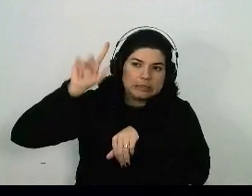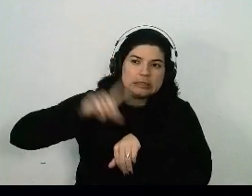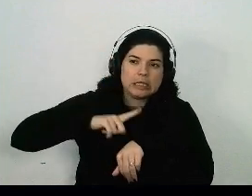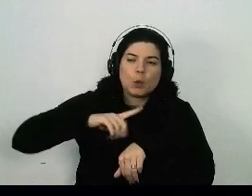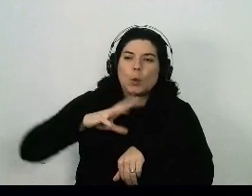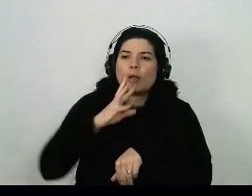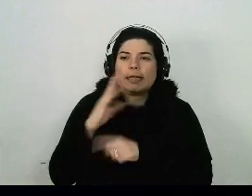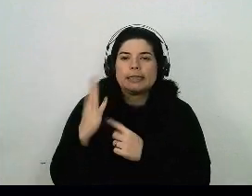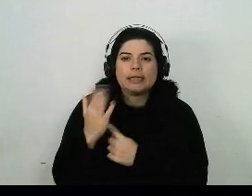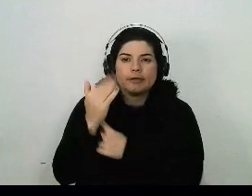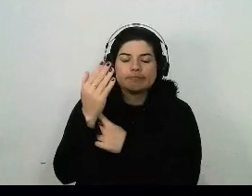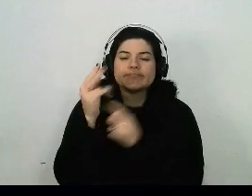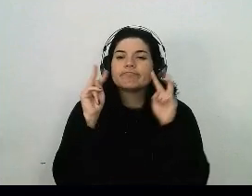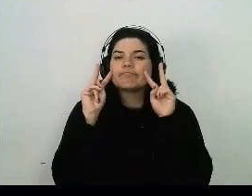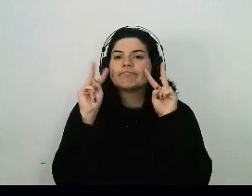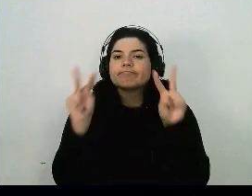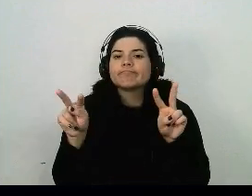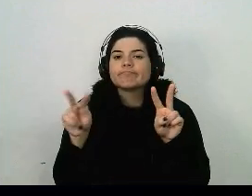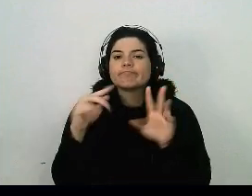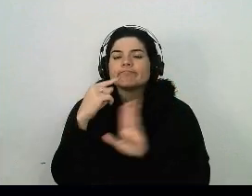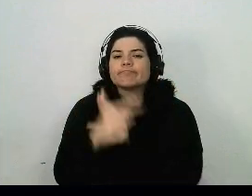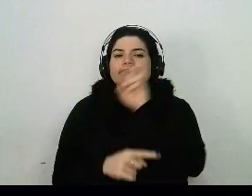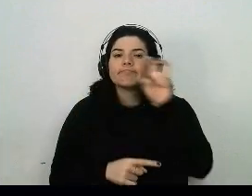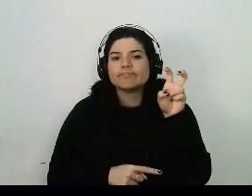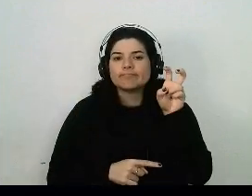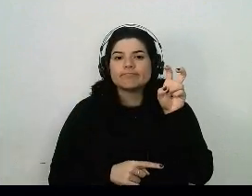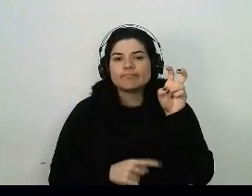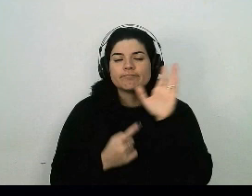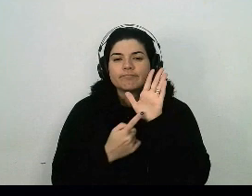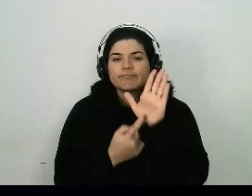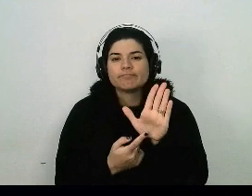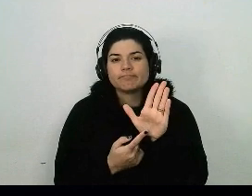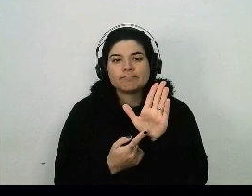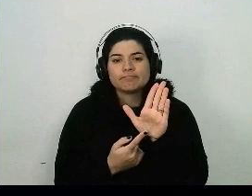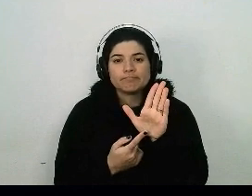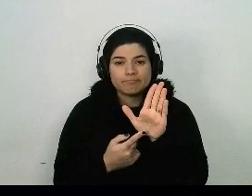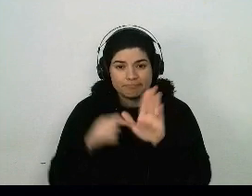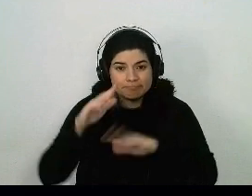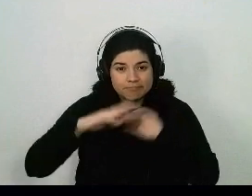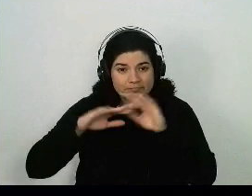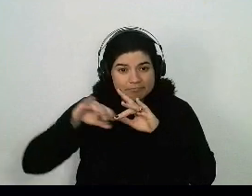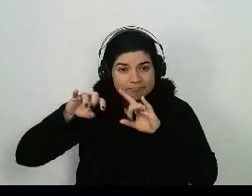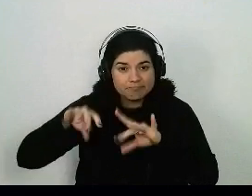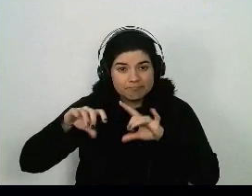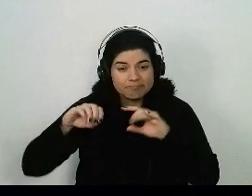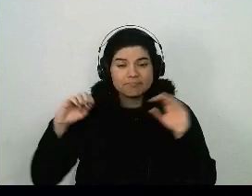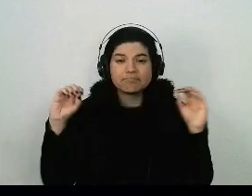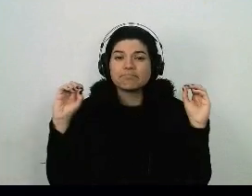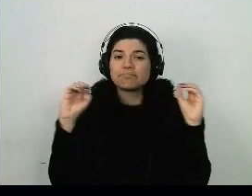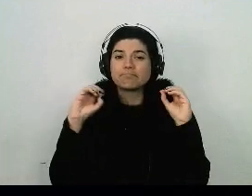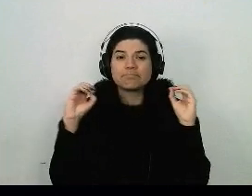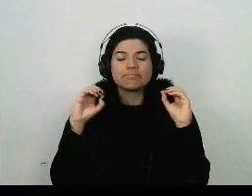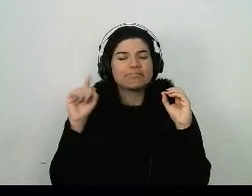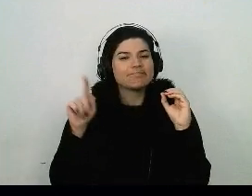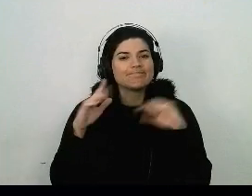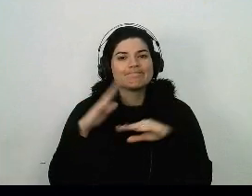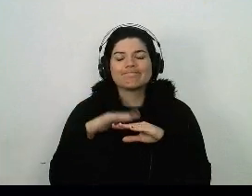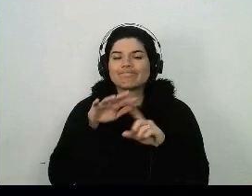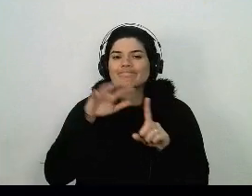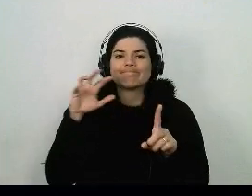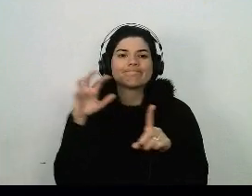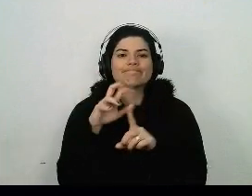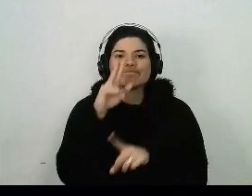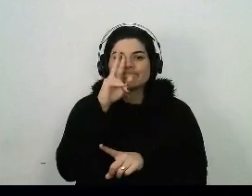repara esses cinco indicadores aqui pessoal nenhum deles é técnico isso daqui é o que causa mais impacto